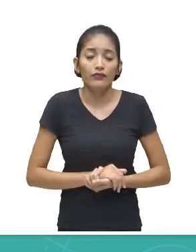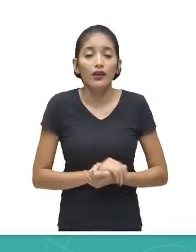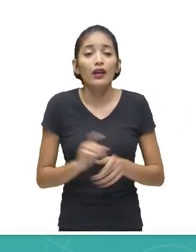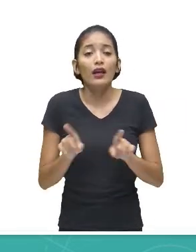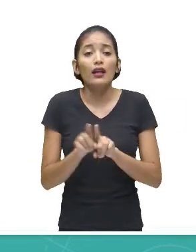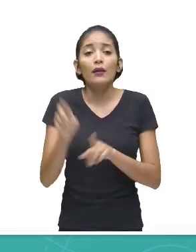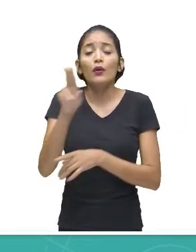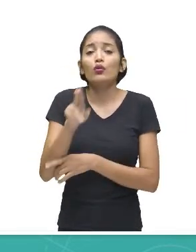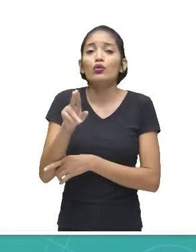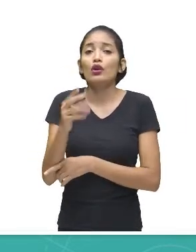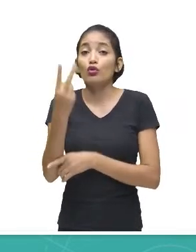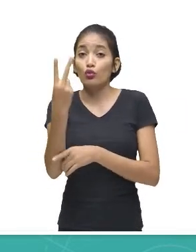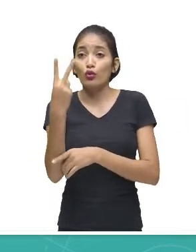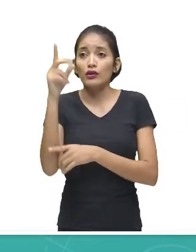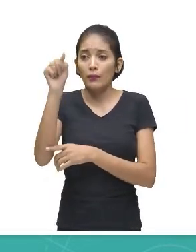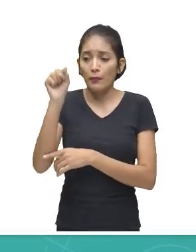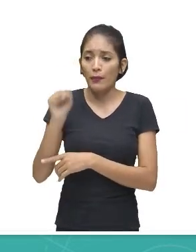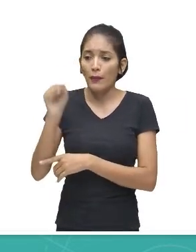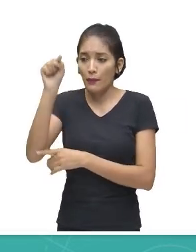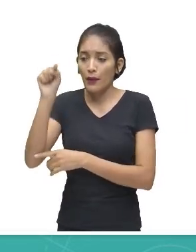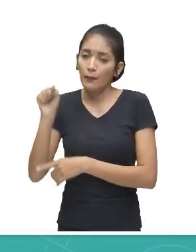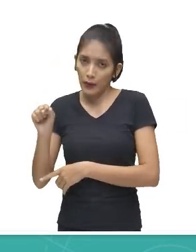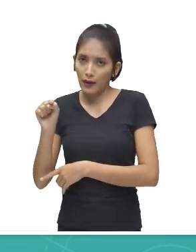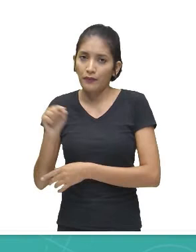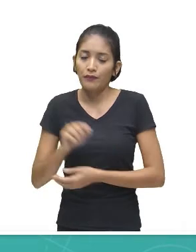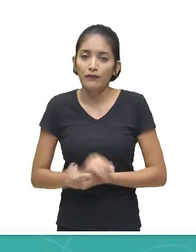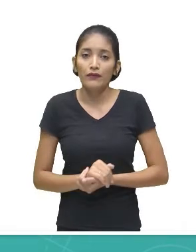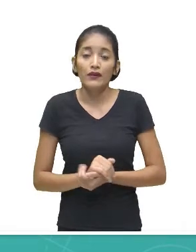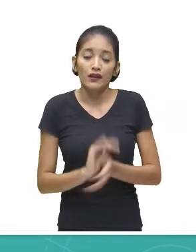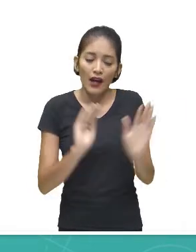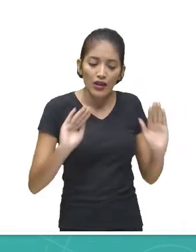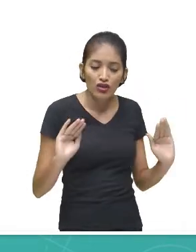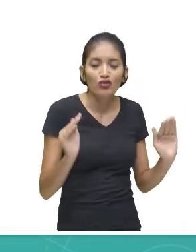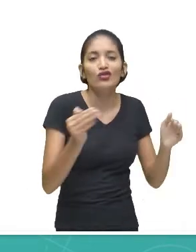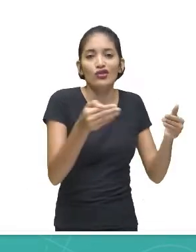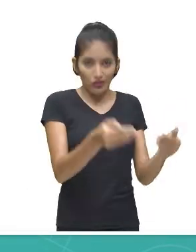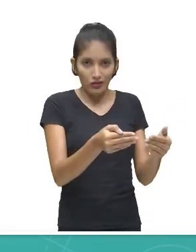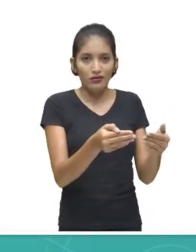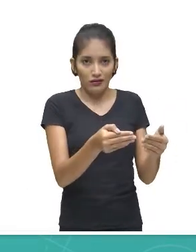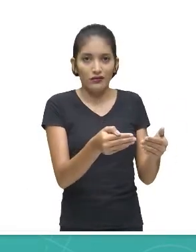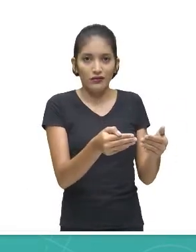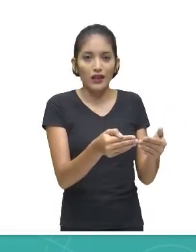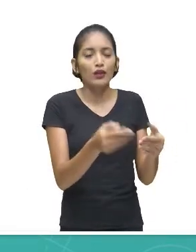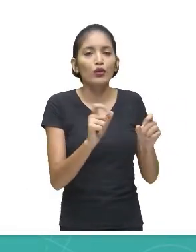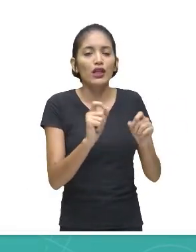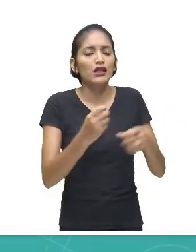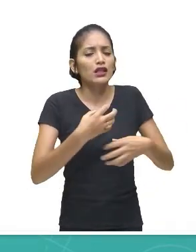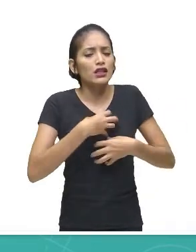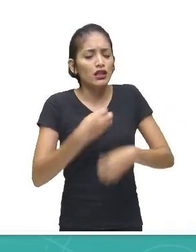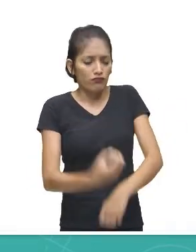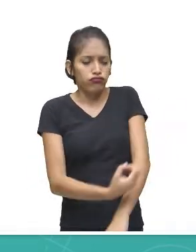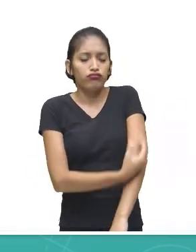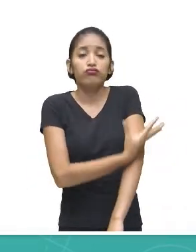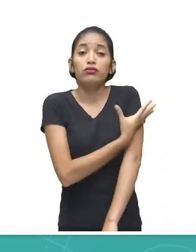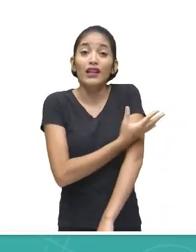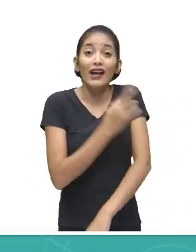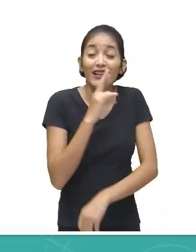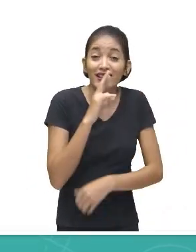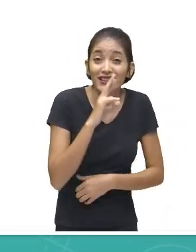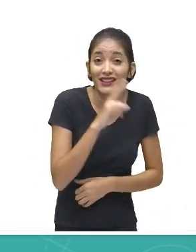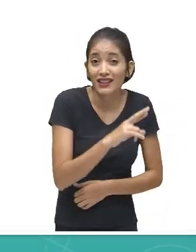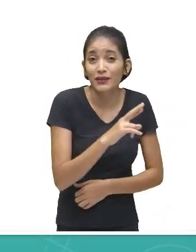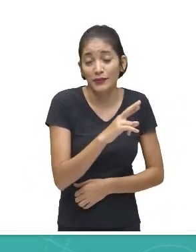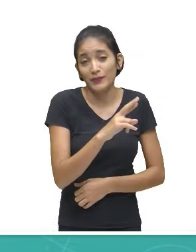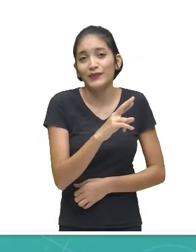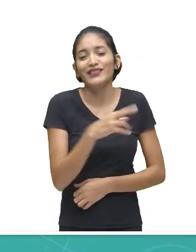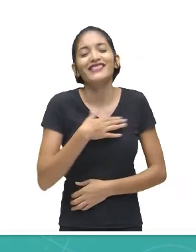2 exclamações. Então, ele está dando ênfase, está dando a ênfase de emoção, ou seja, ele está respondendo com